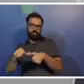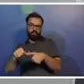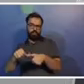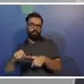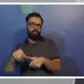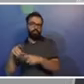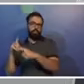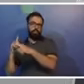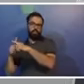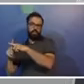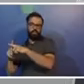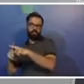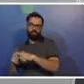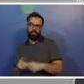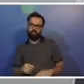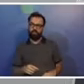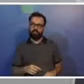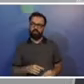aqui.